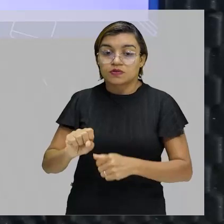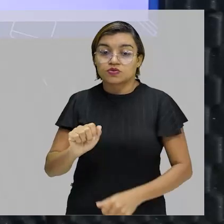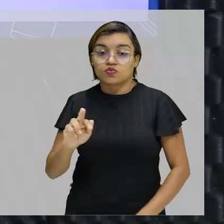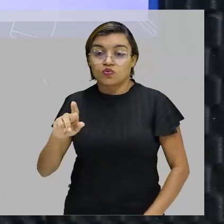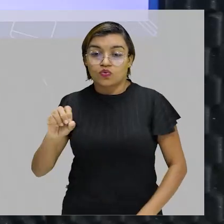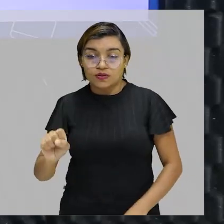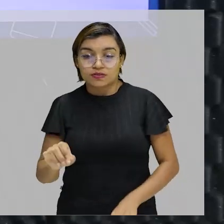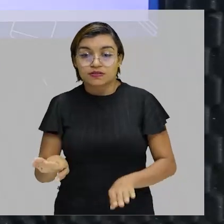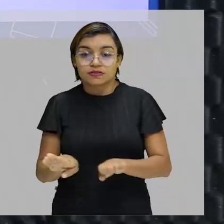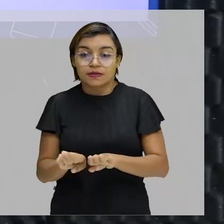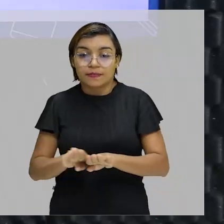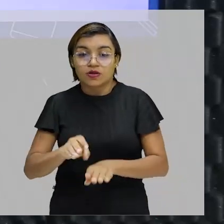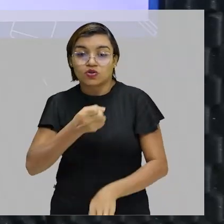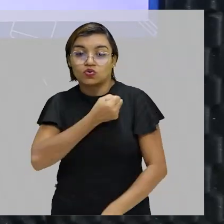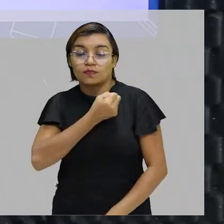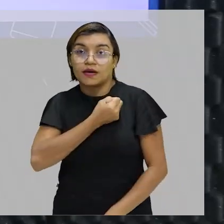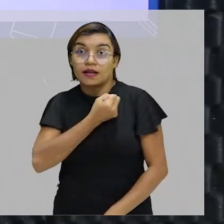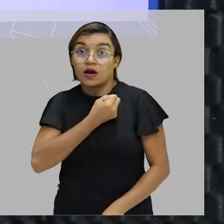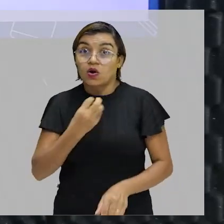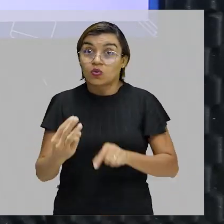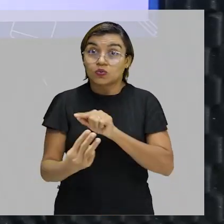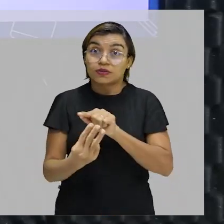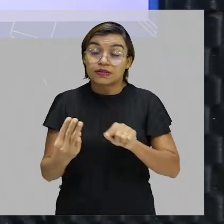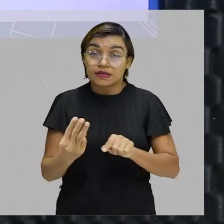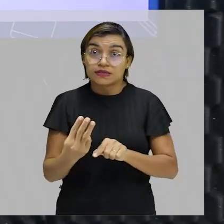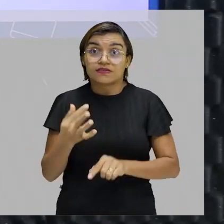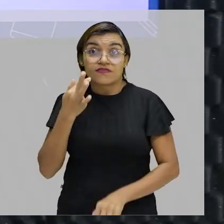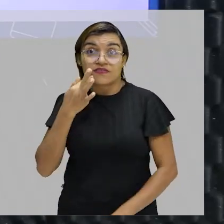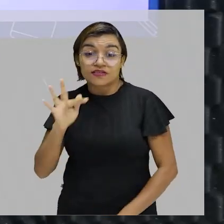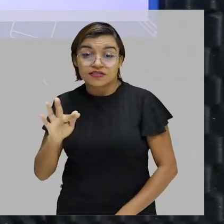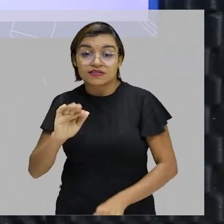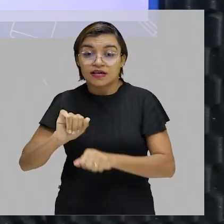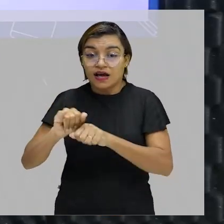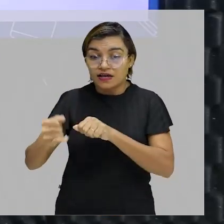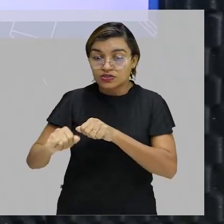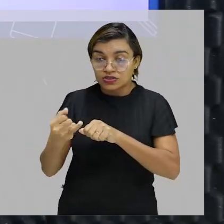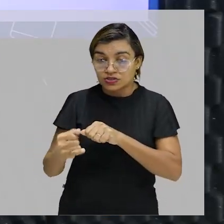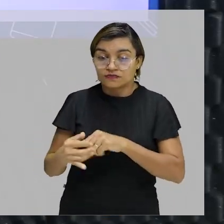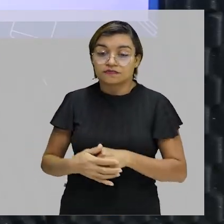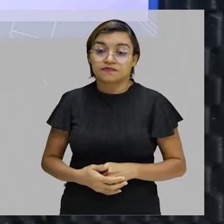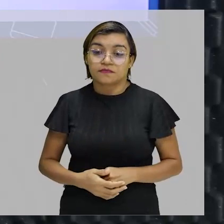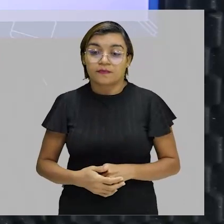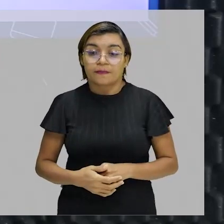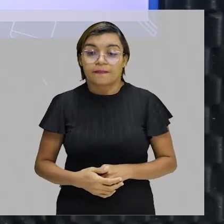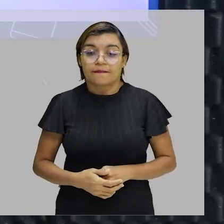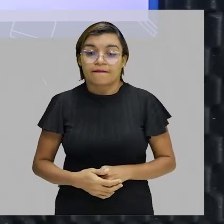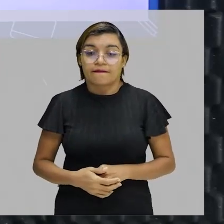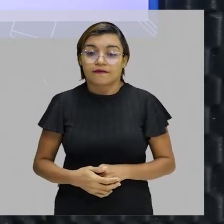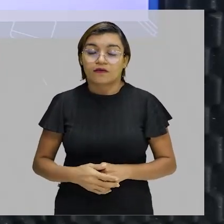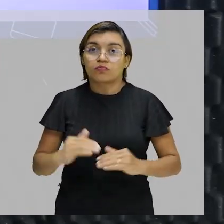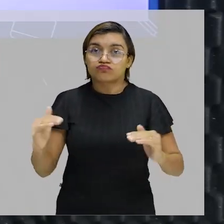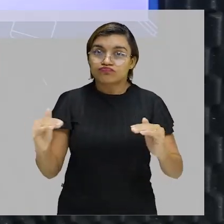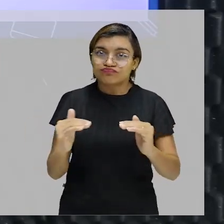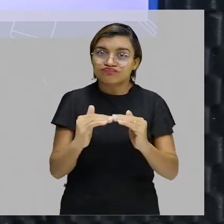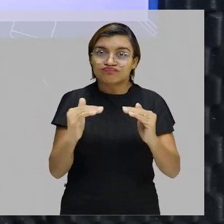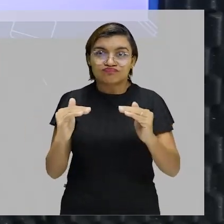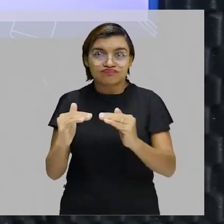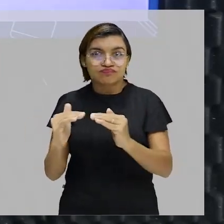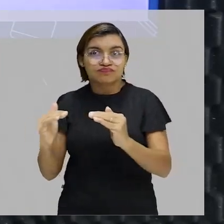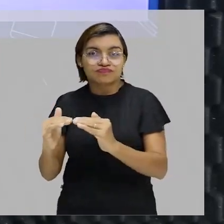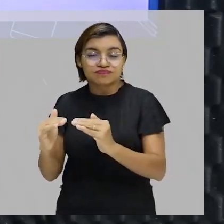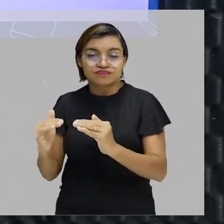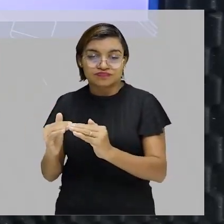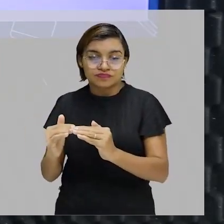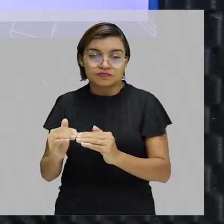e francesas adjetivos, que funcionam como adjunta nominal na oração. Então, os determinantes vão concordar com o núcleo do